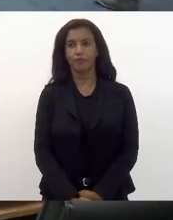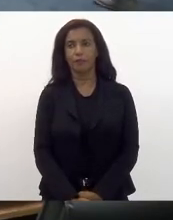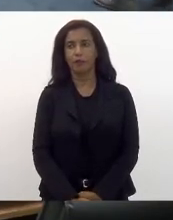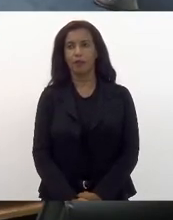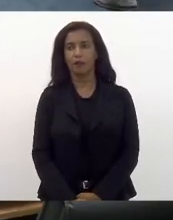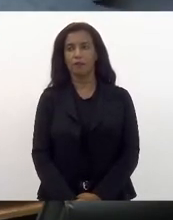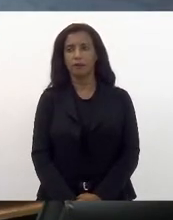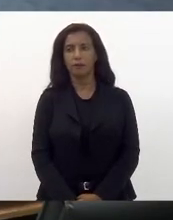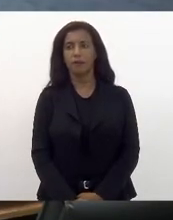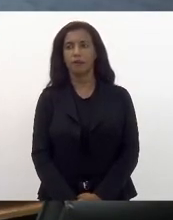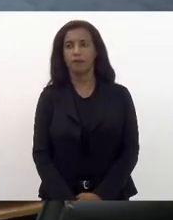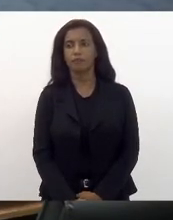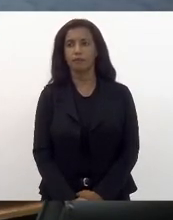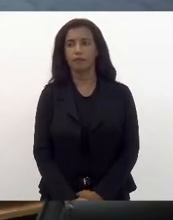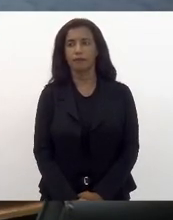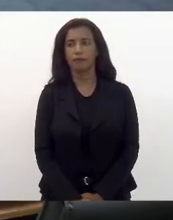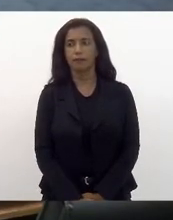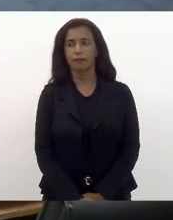e